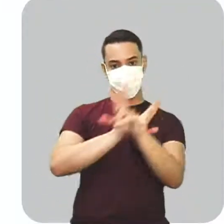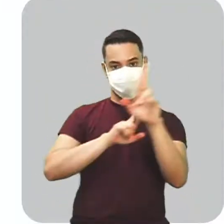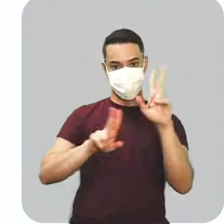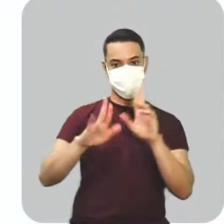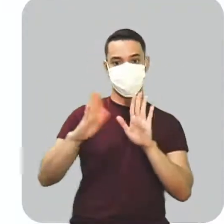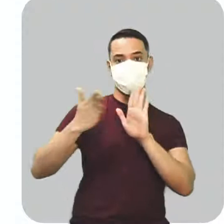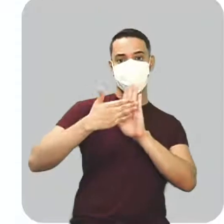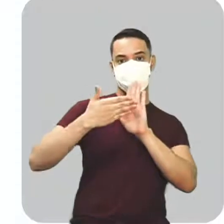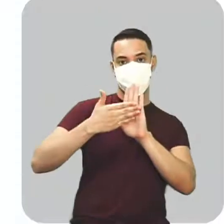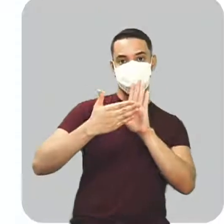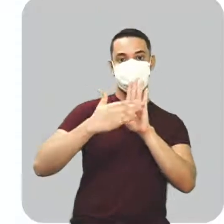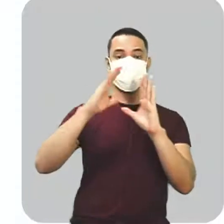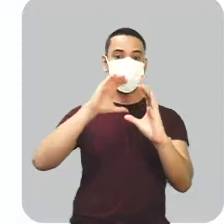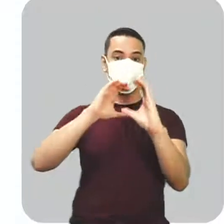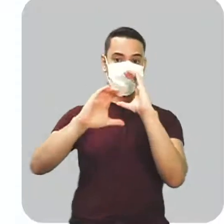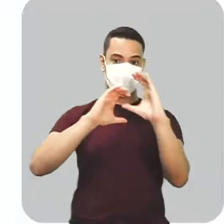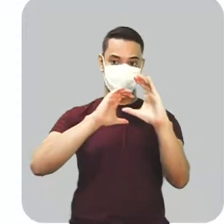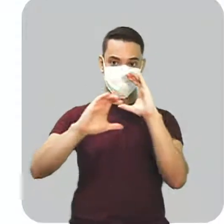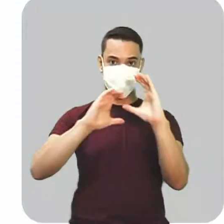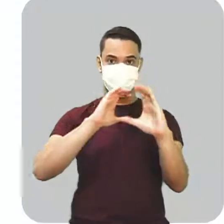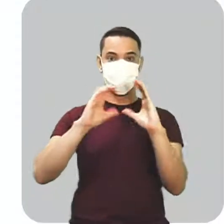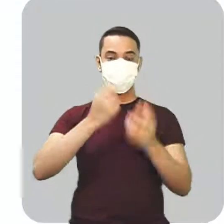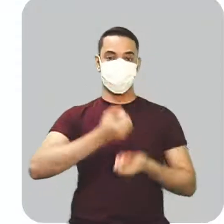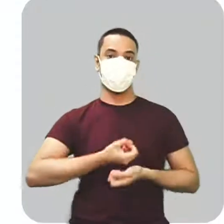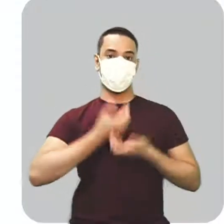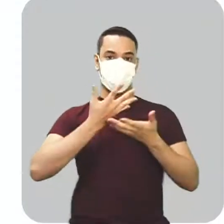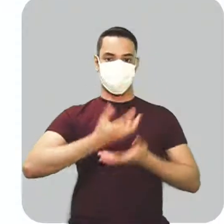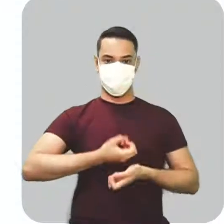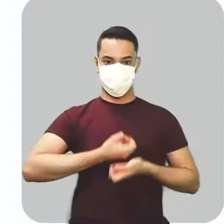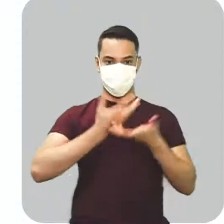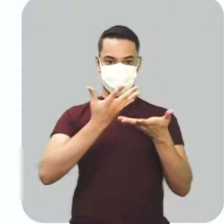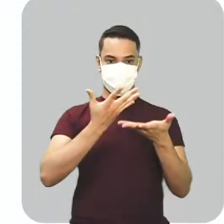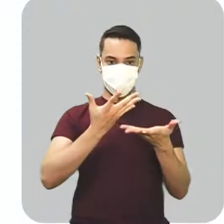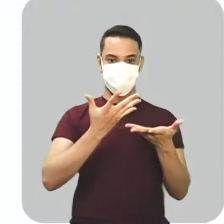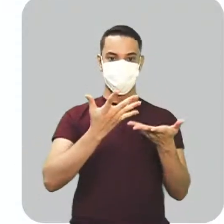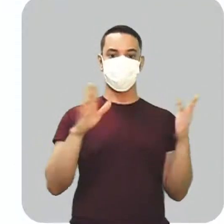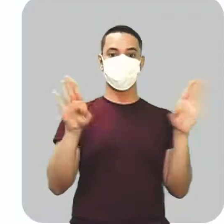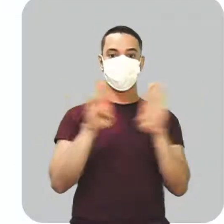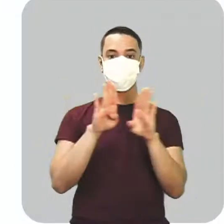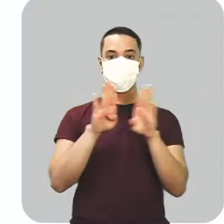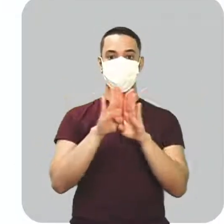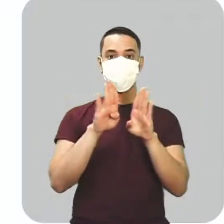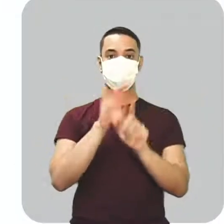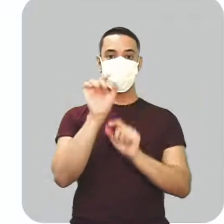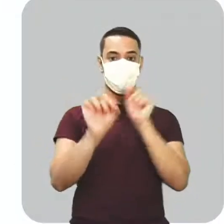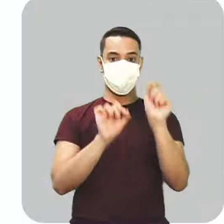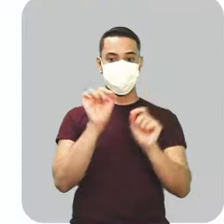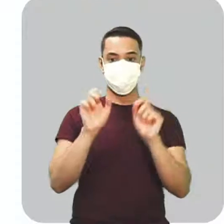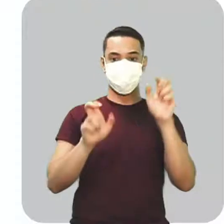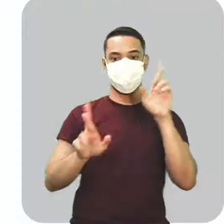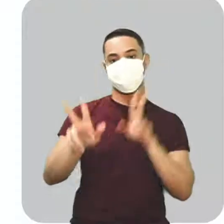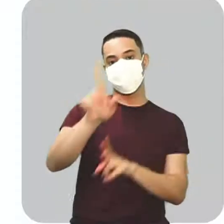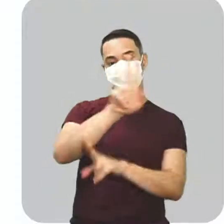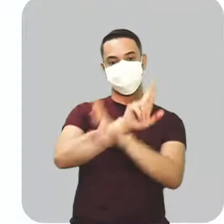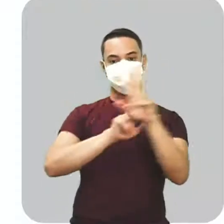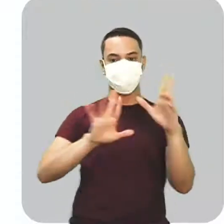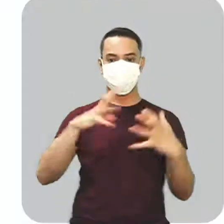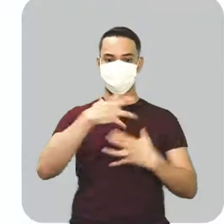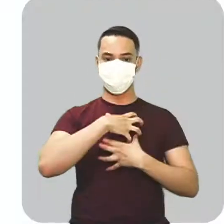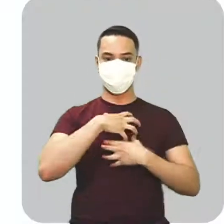propósitos comunicativos e expressivos, considerando as diferentes condições